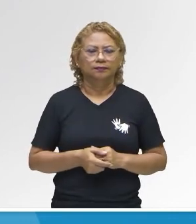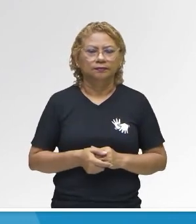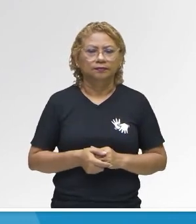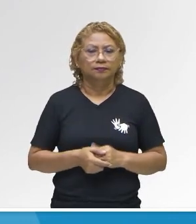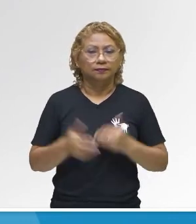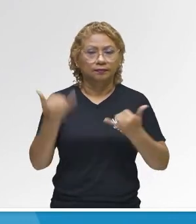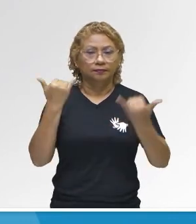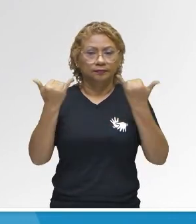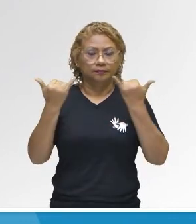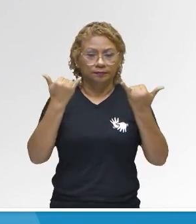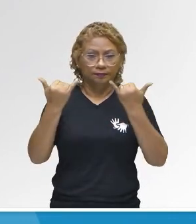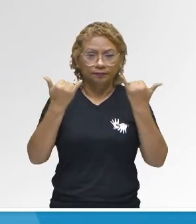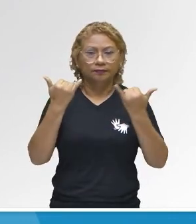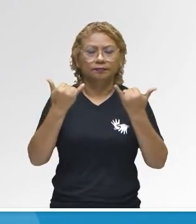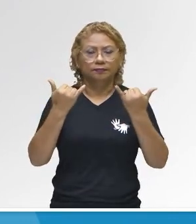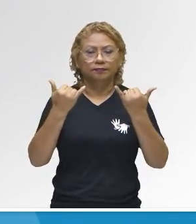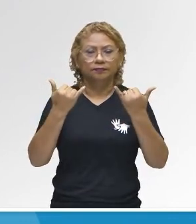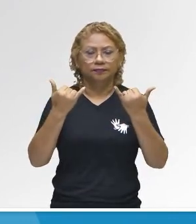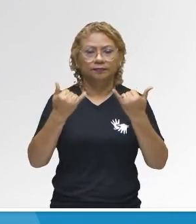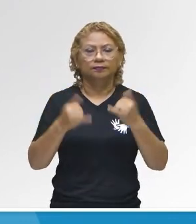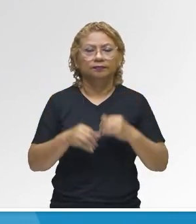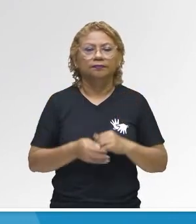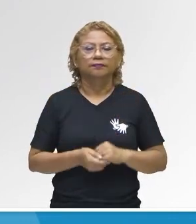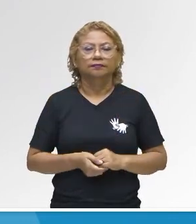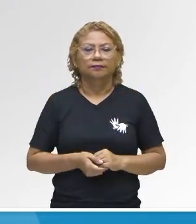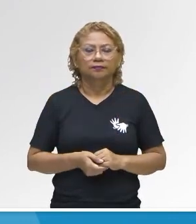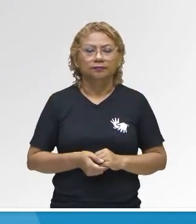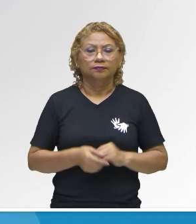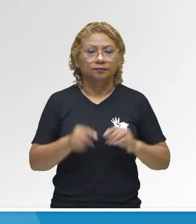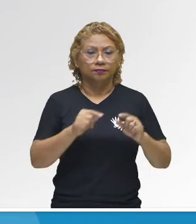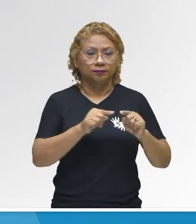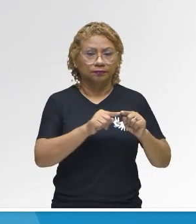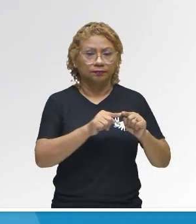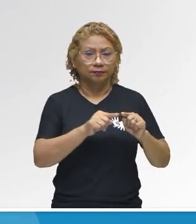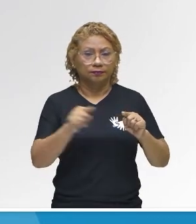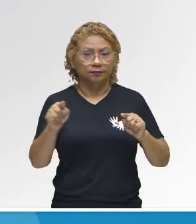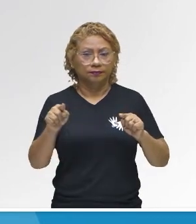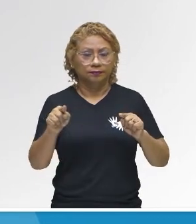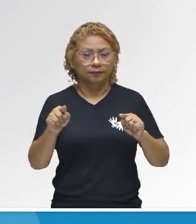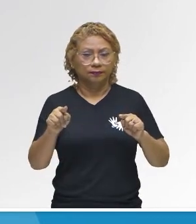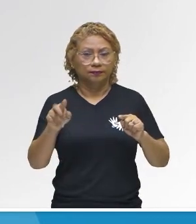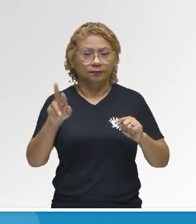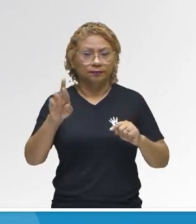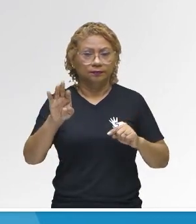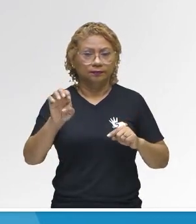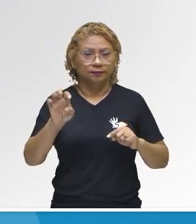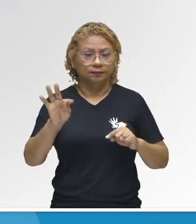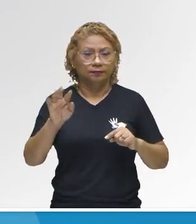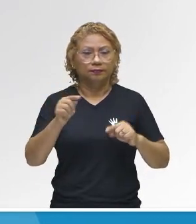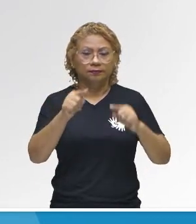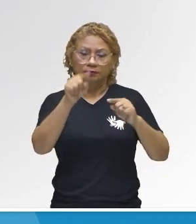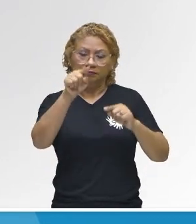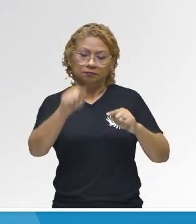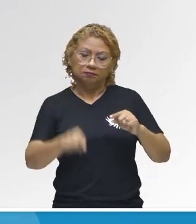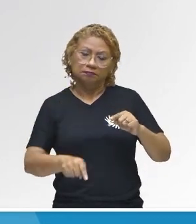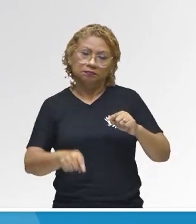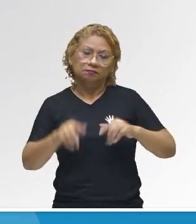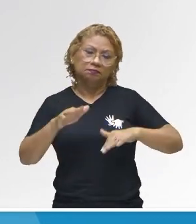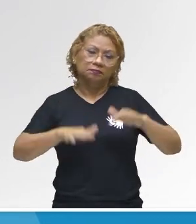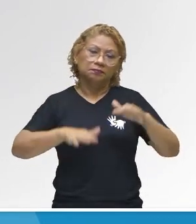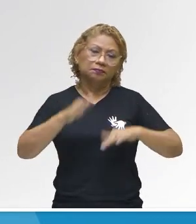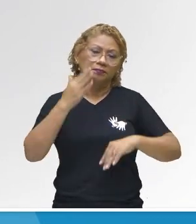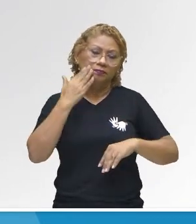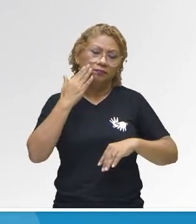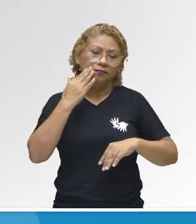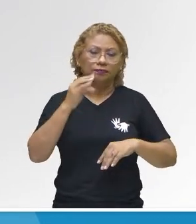que a projeção ortogonal de uma reta sobre um plano. A projeção